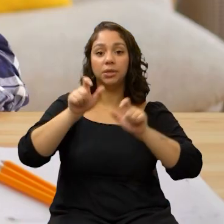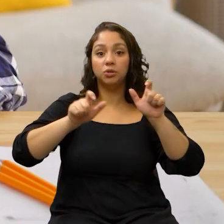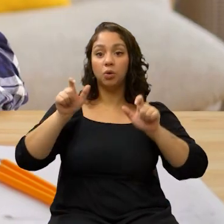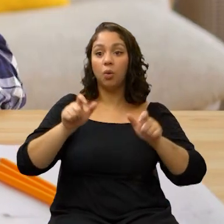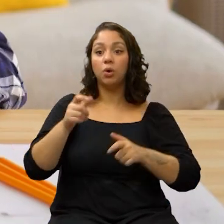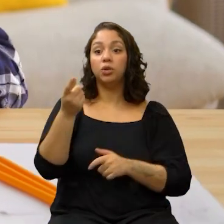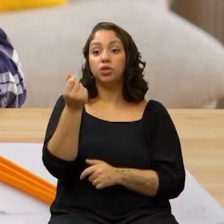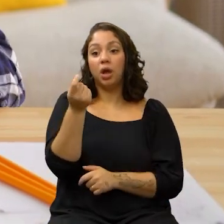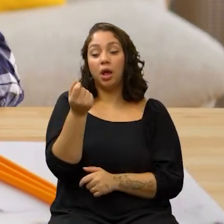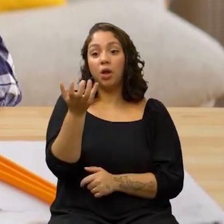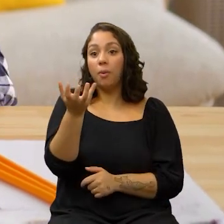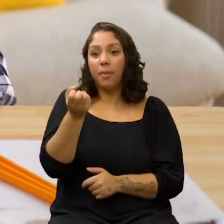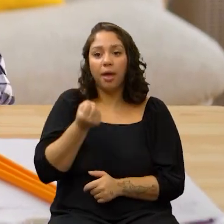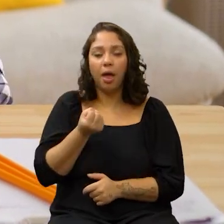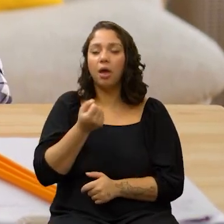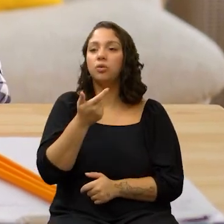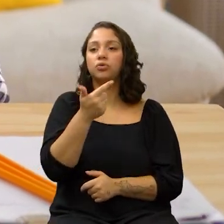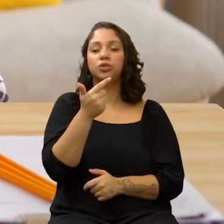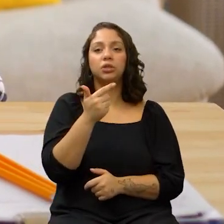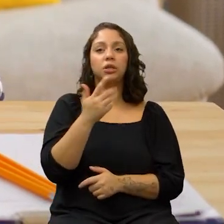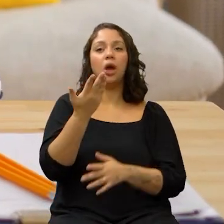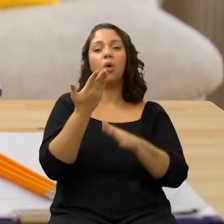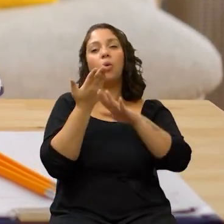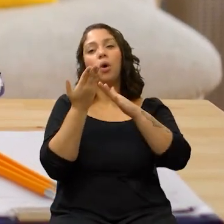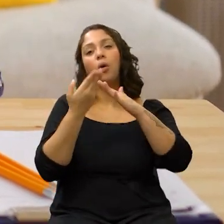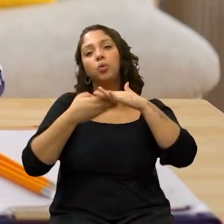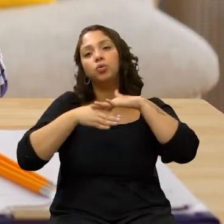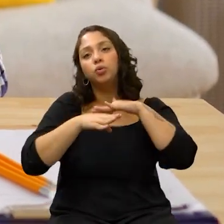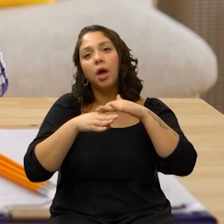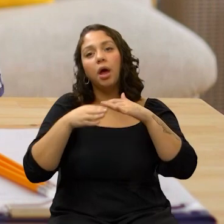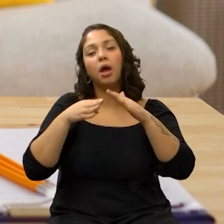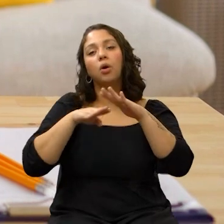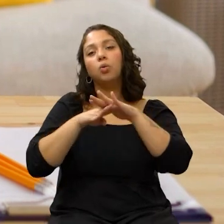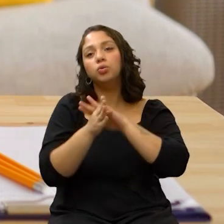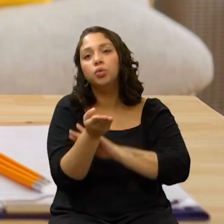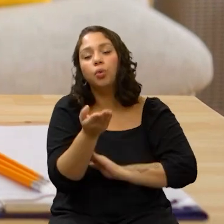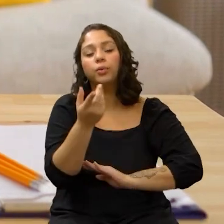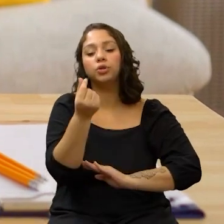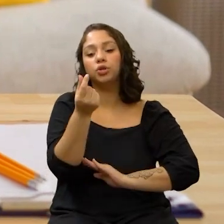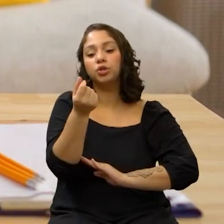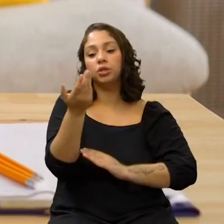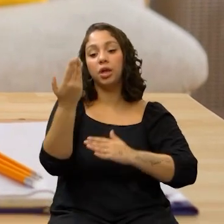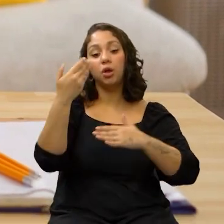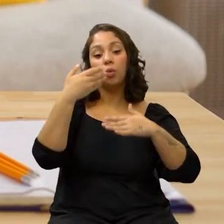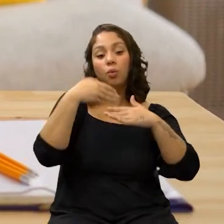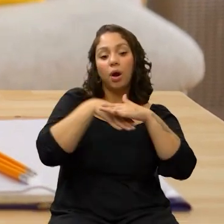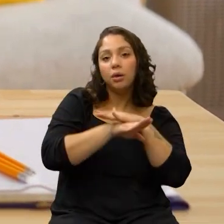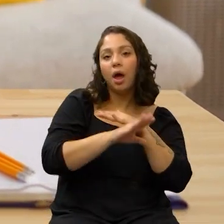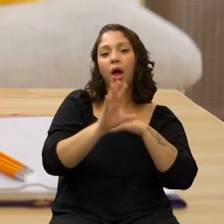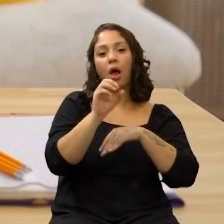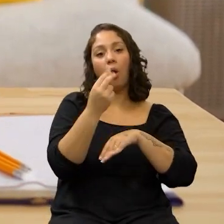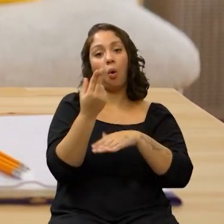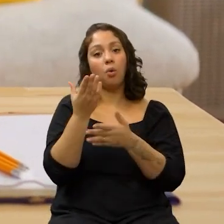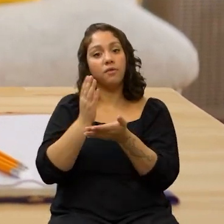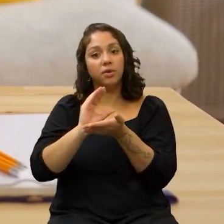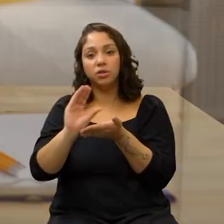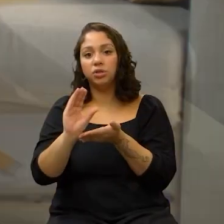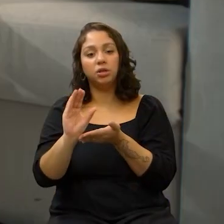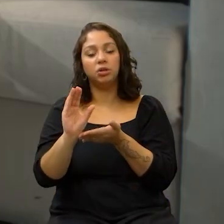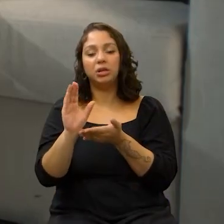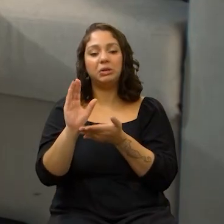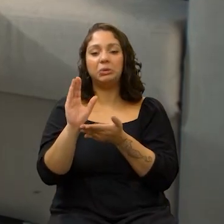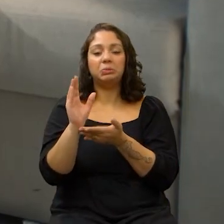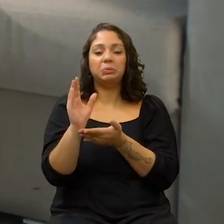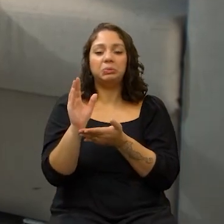pessoas não tinham um hábito de lidar com as finanças, de fazer economia, de fazer as aplicações financeiras, né?